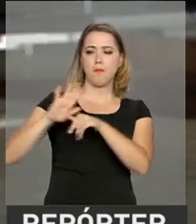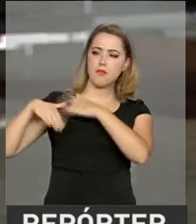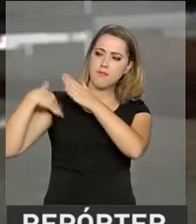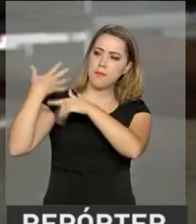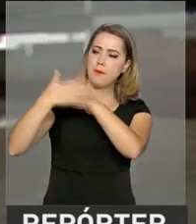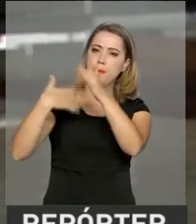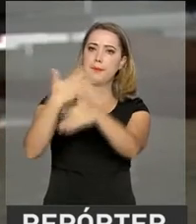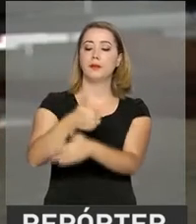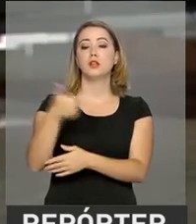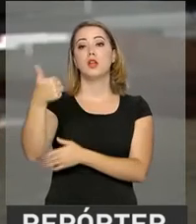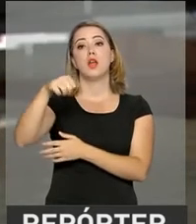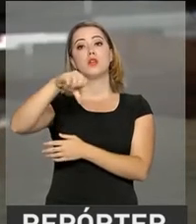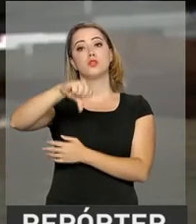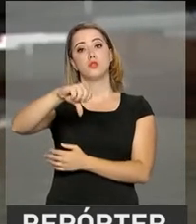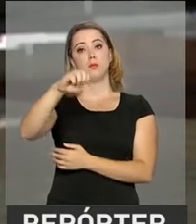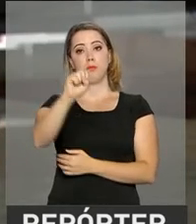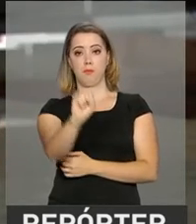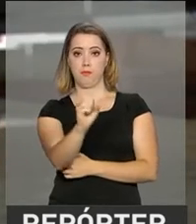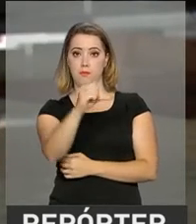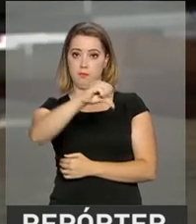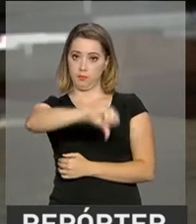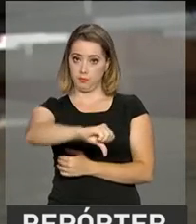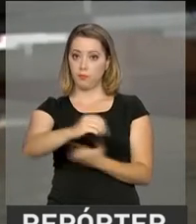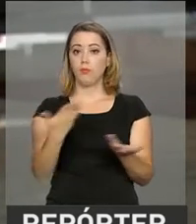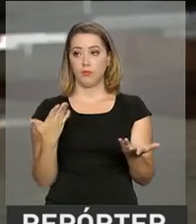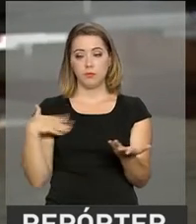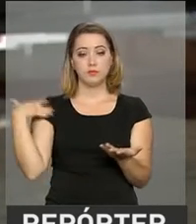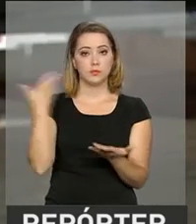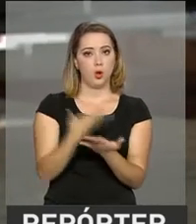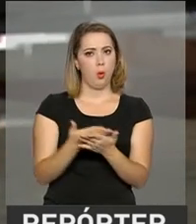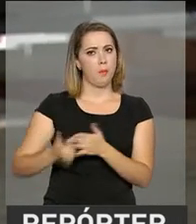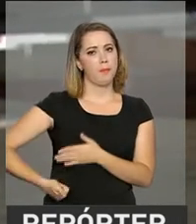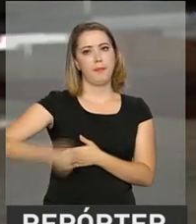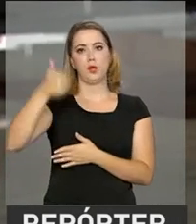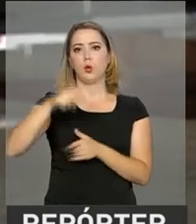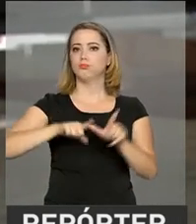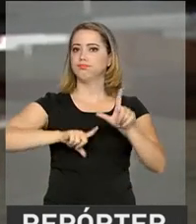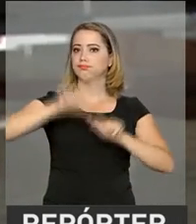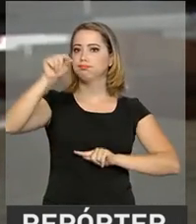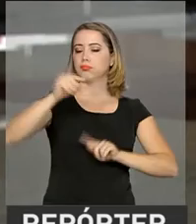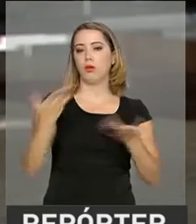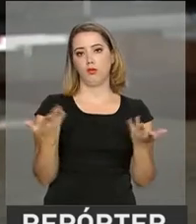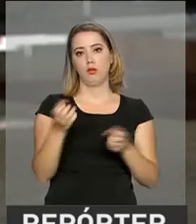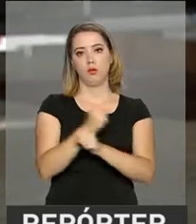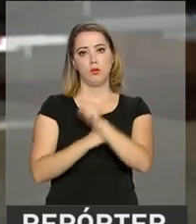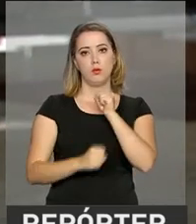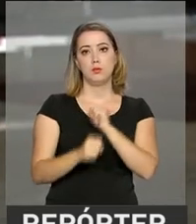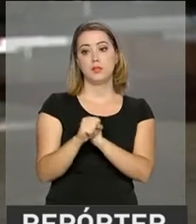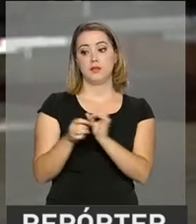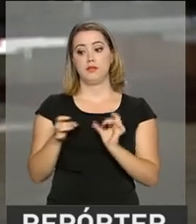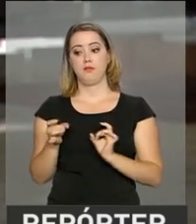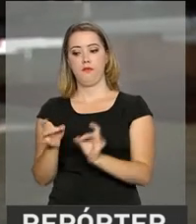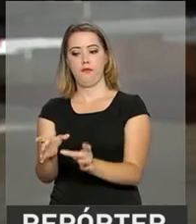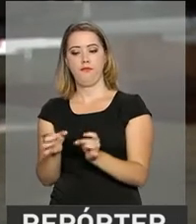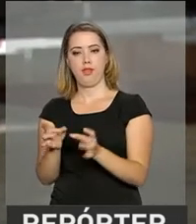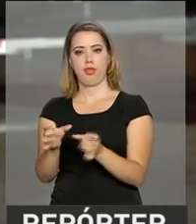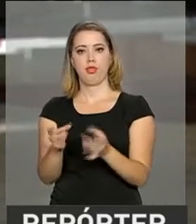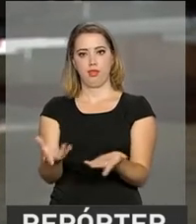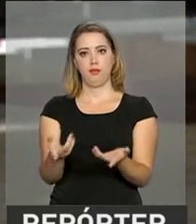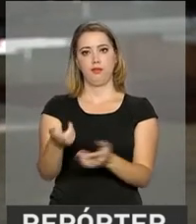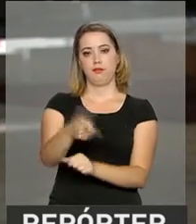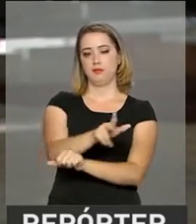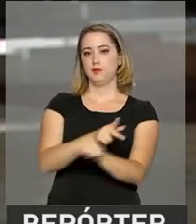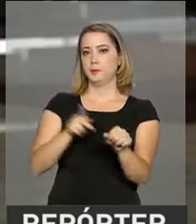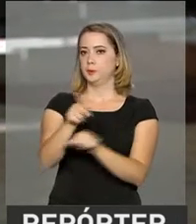em 1989 no ano passado o brasil vendeu em relação ao exterior e